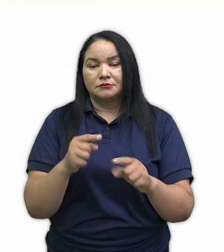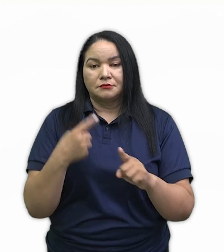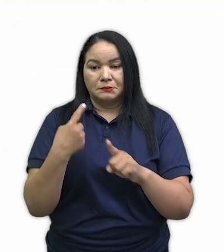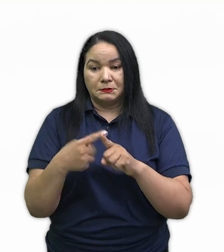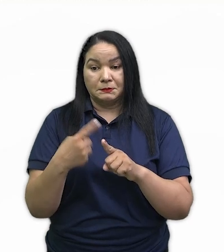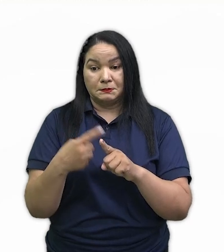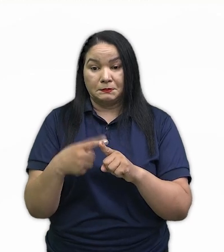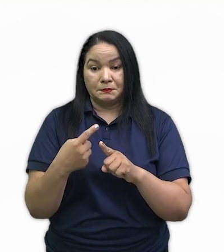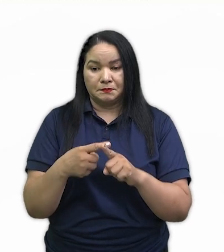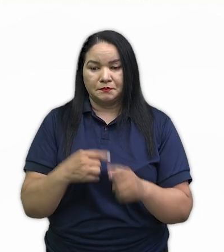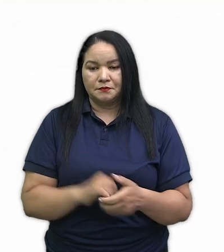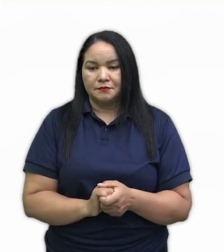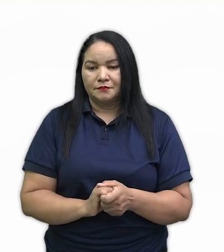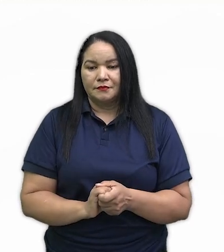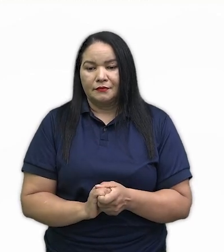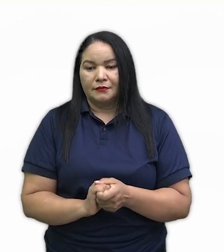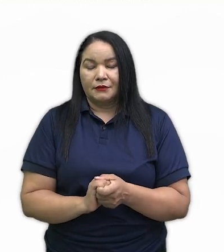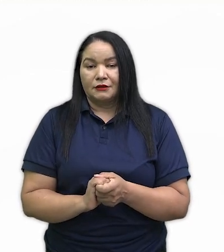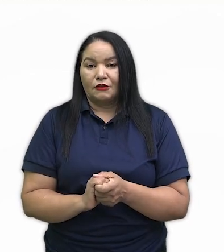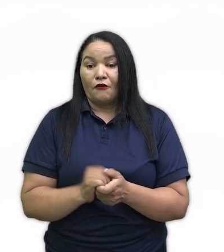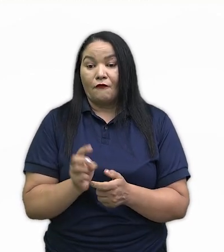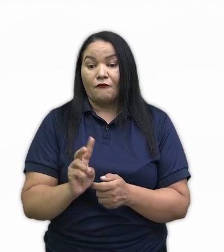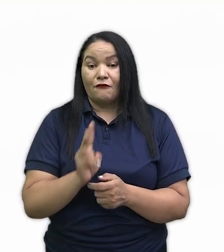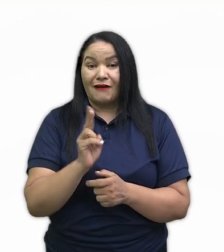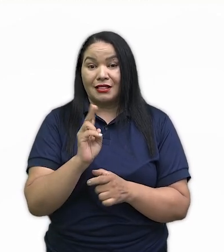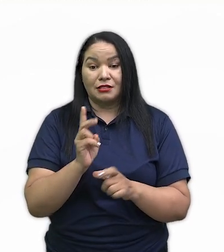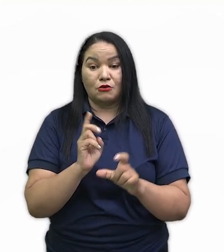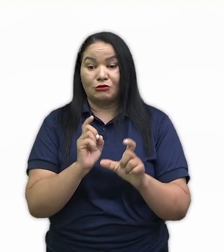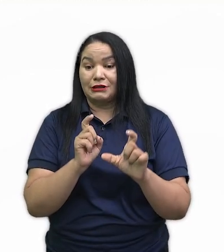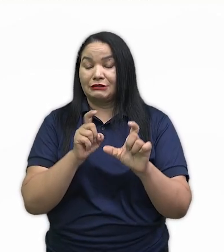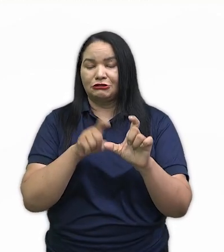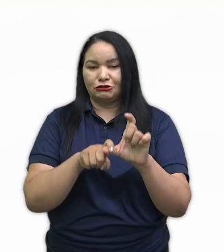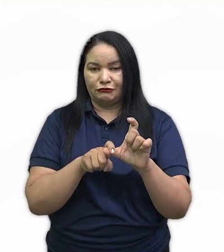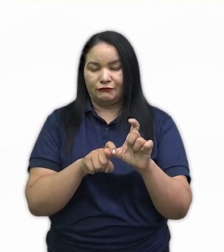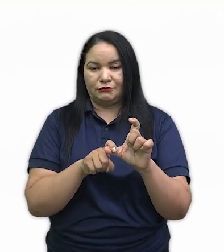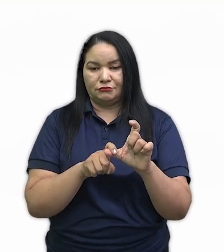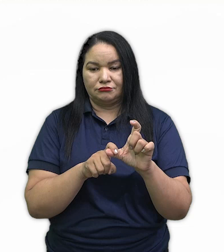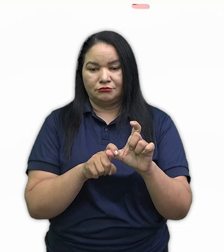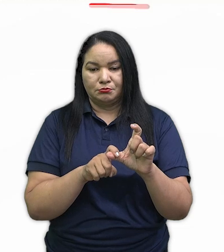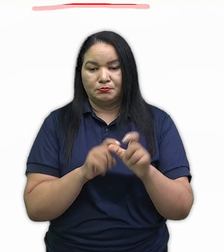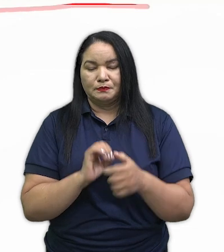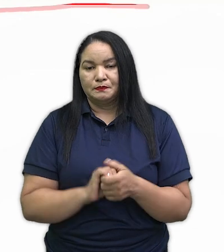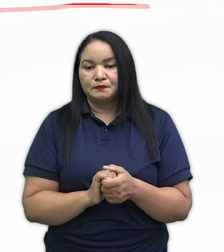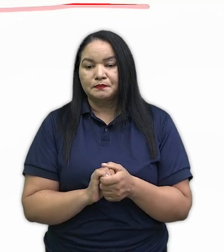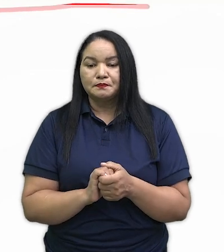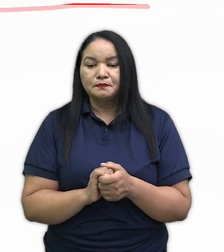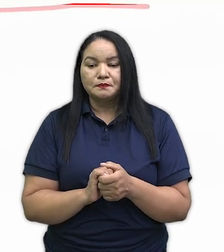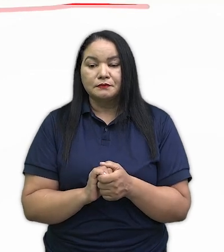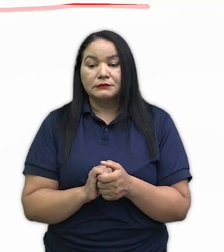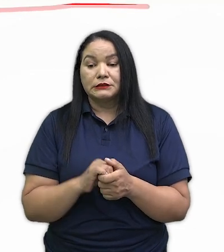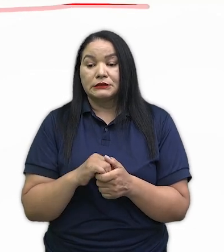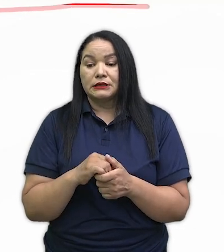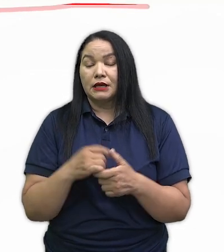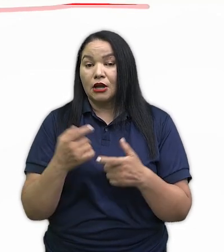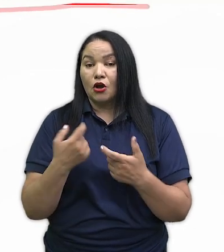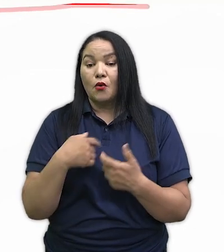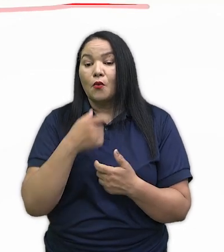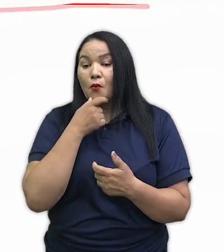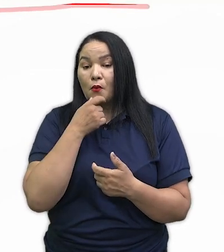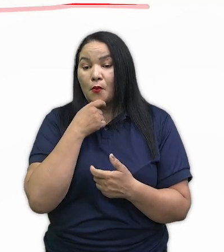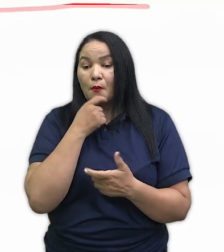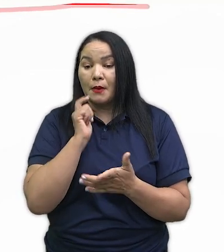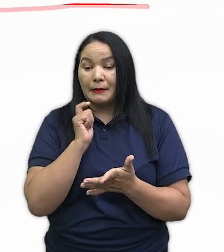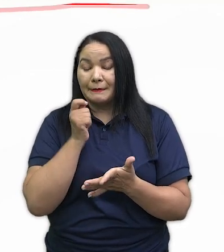olha só, qual vai ser o valor da dívida? Ou seja, quanto que você vai ter, né? Quanto que o Silvio vai ter